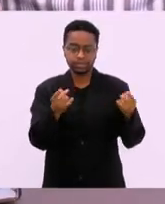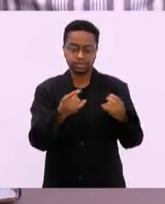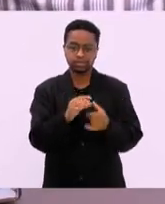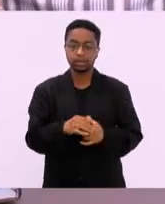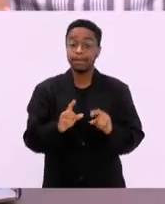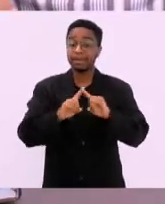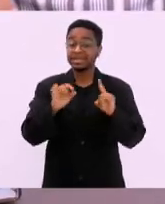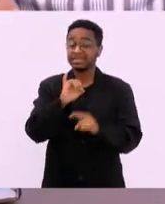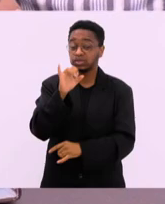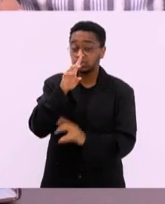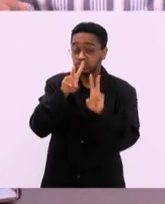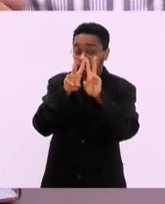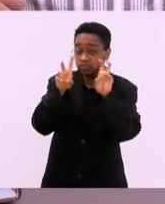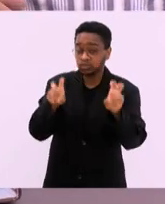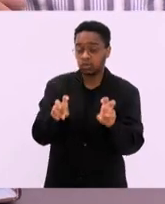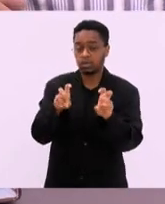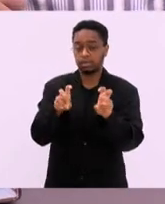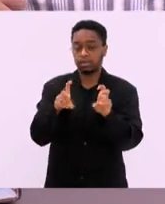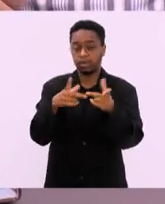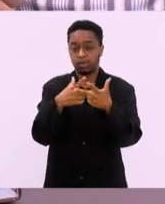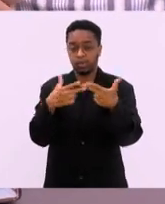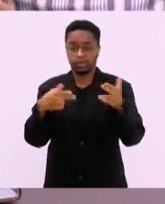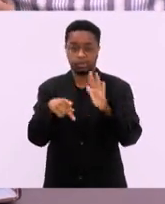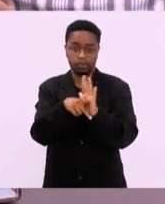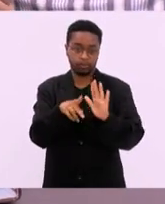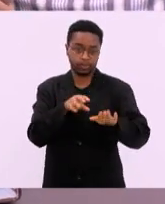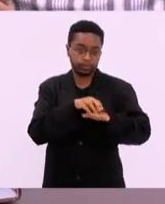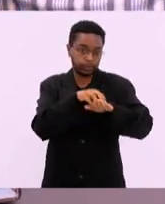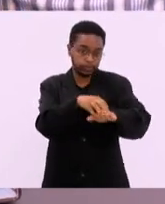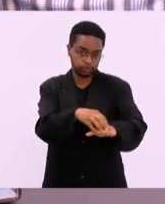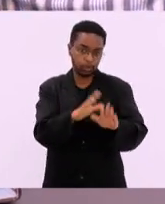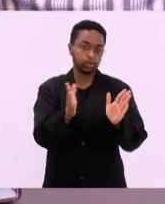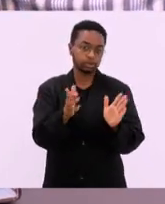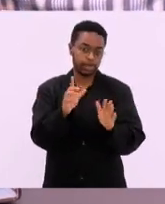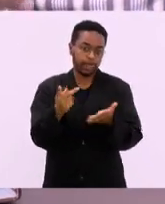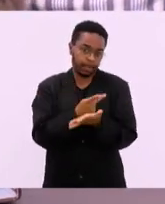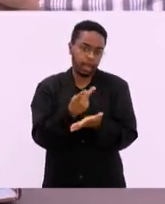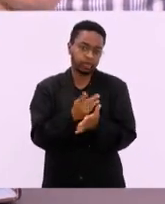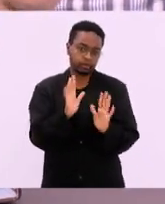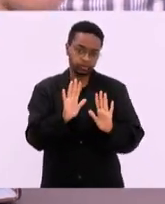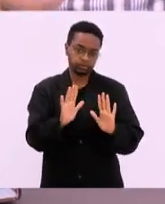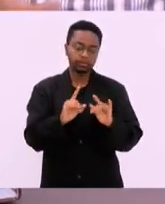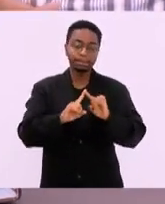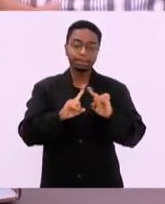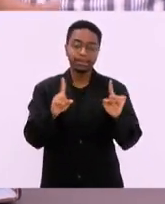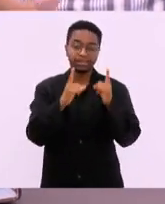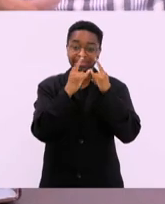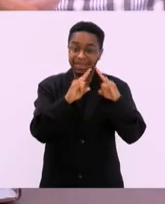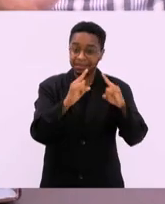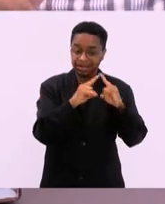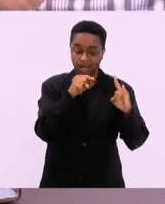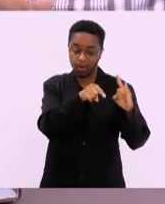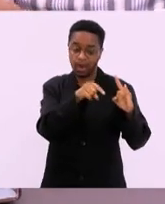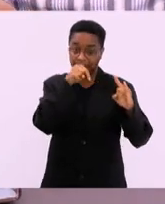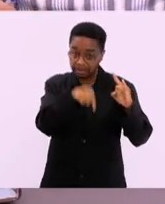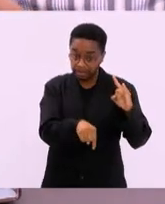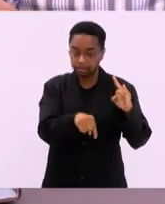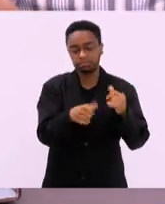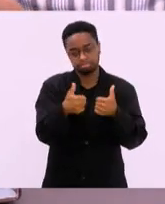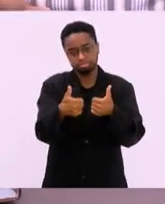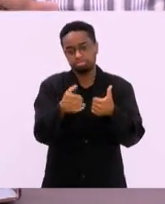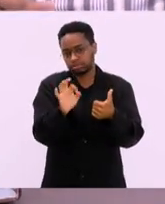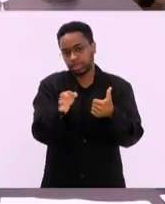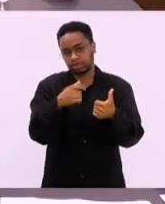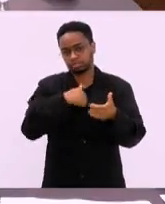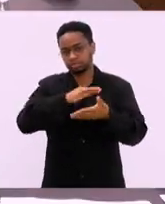fosse sobre algo ligado ao transporte interestadual, a gente estava errado. Verdade. Mas como é o terminal que está aqui, então eu